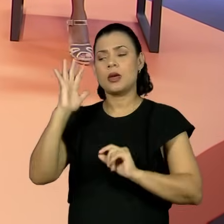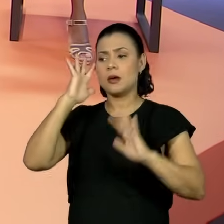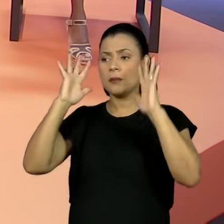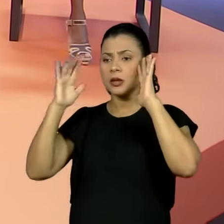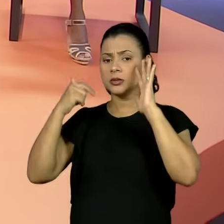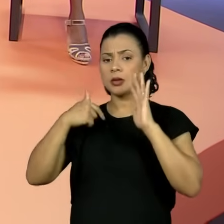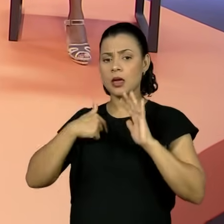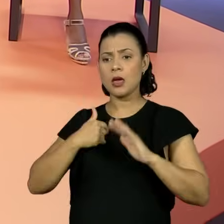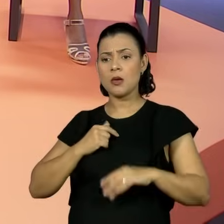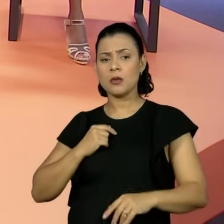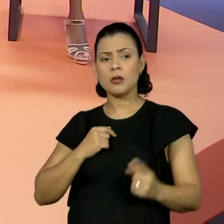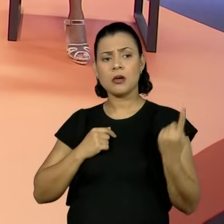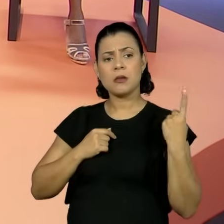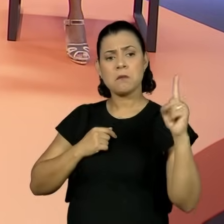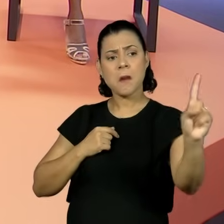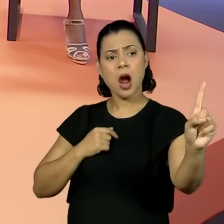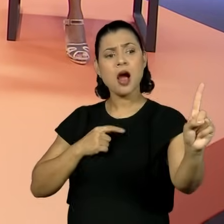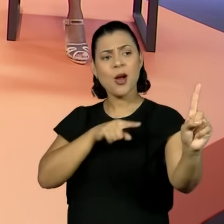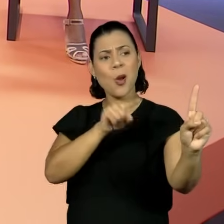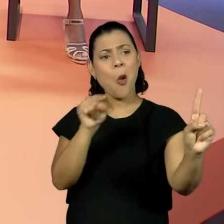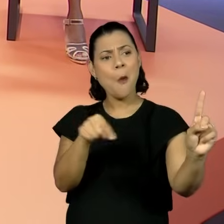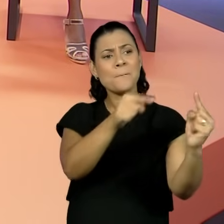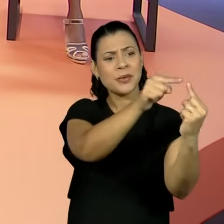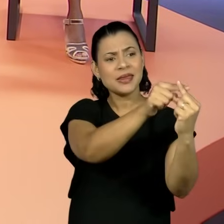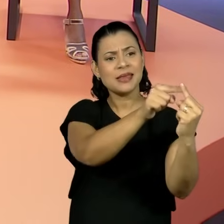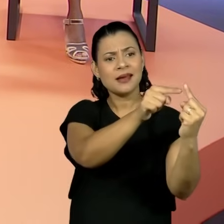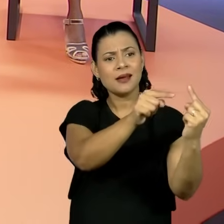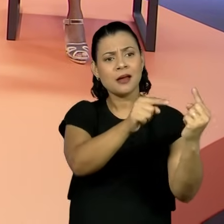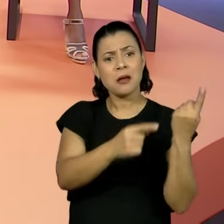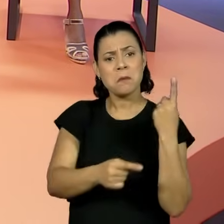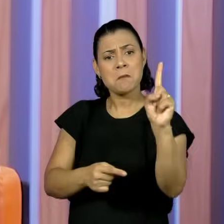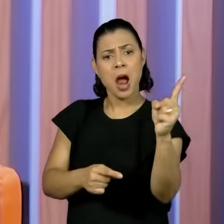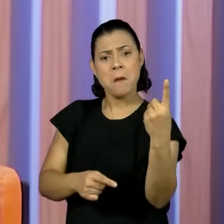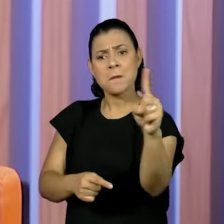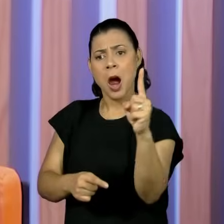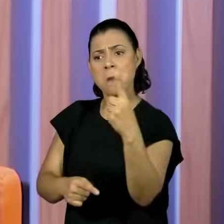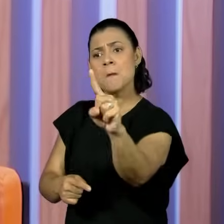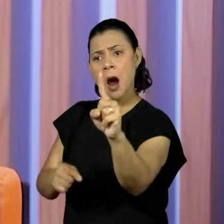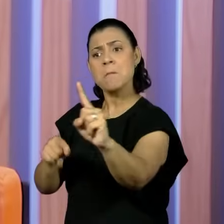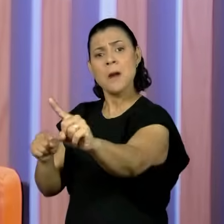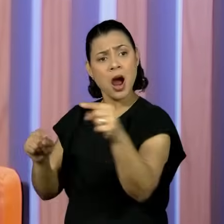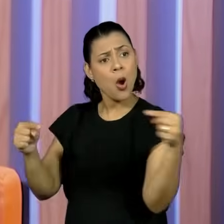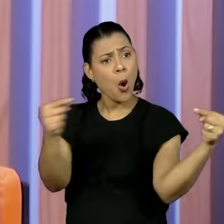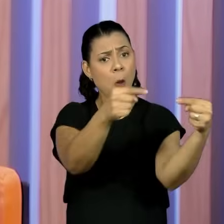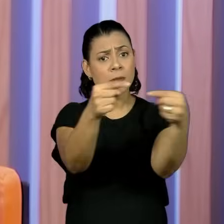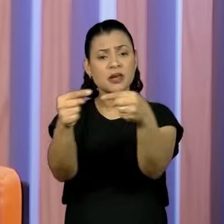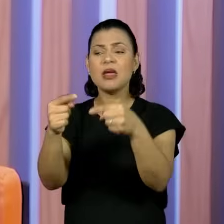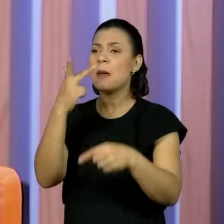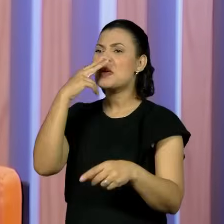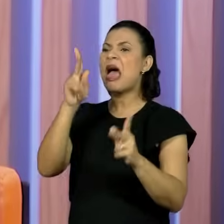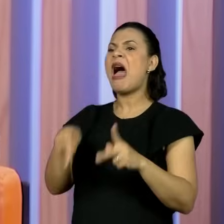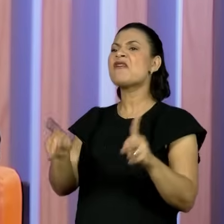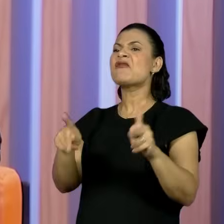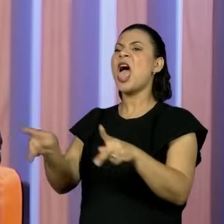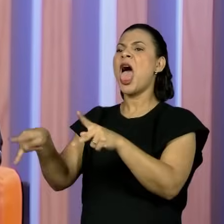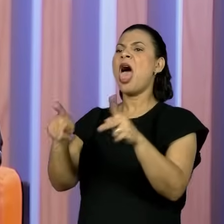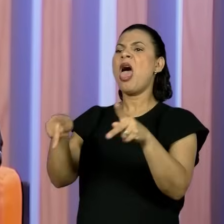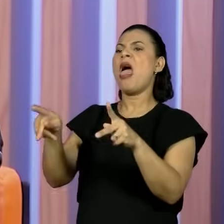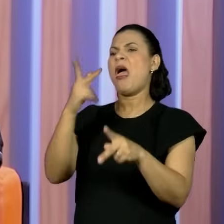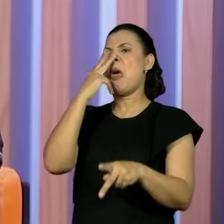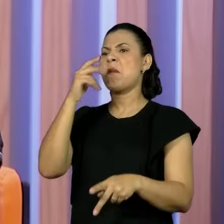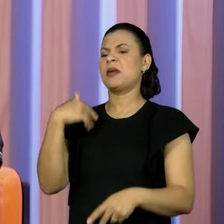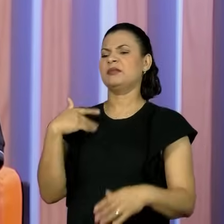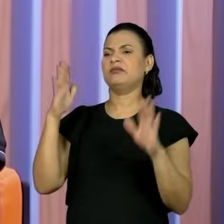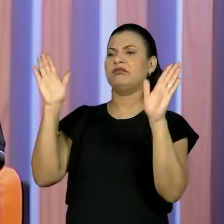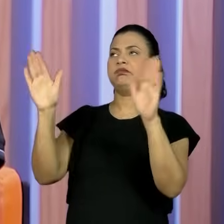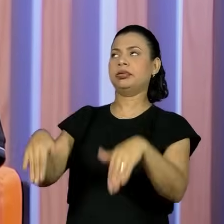locais possíveis, né? As pessoas geralmente criticam, por exemplo, funk ostentação, falando que é uma ostentação barata. Mas eu costumo